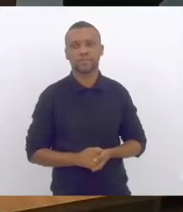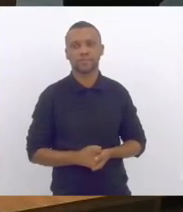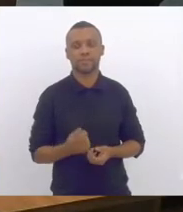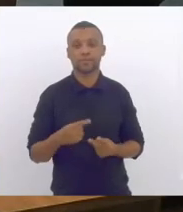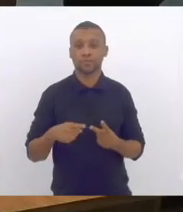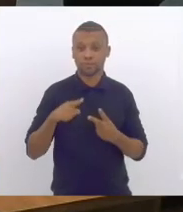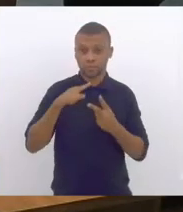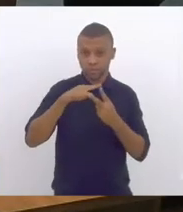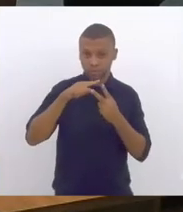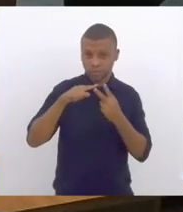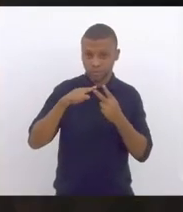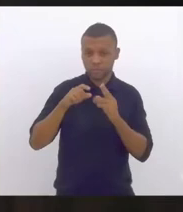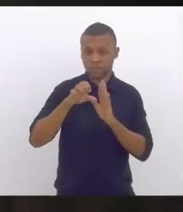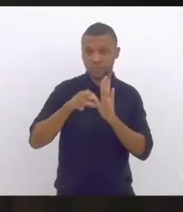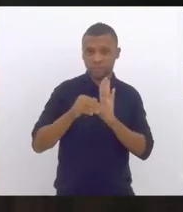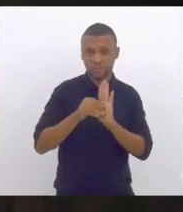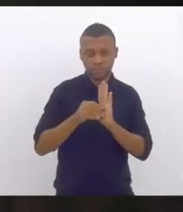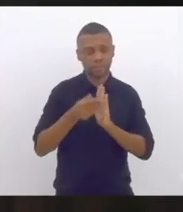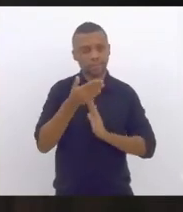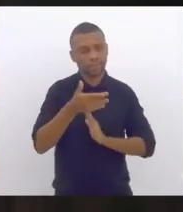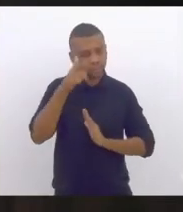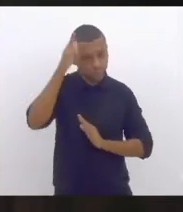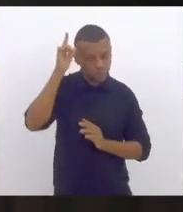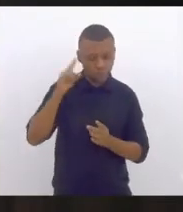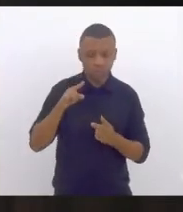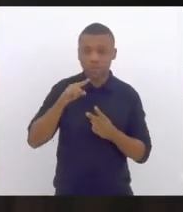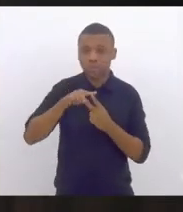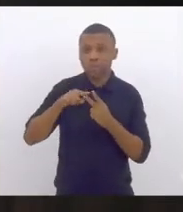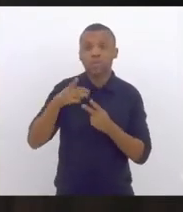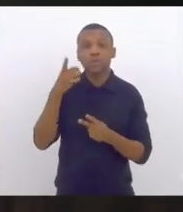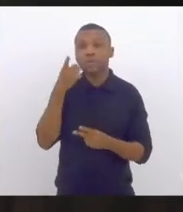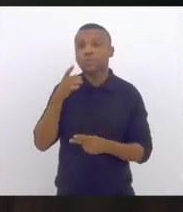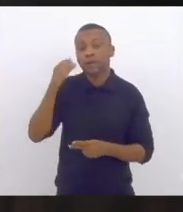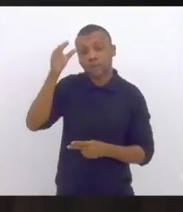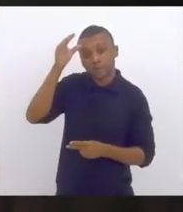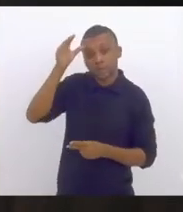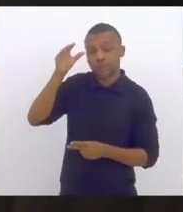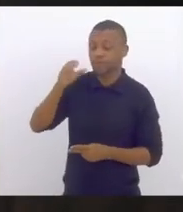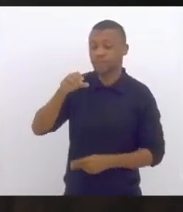Duas são de Vossa Excelência e duas do deputado Carlos Mink.